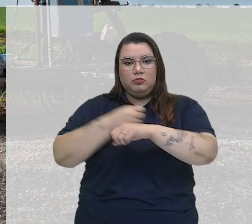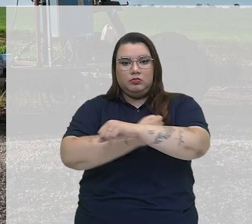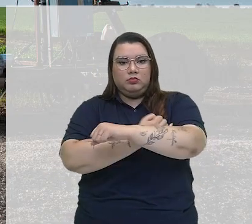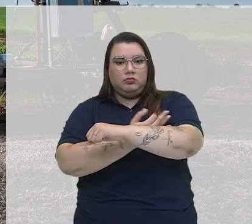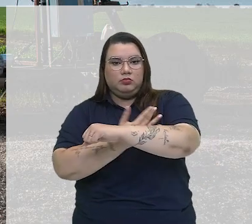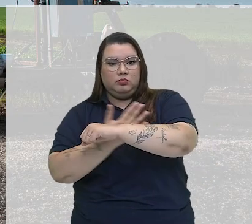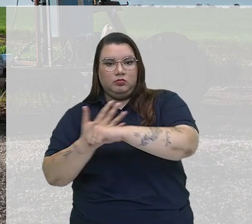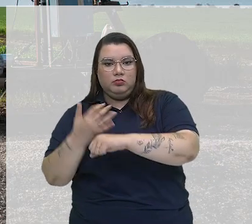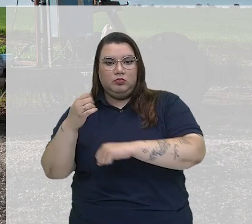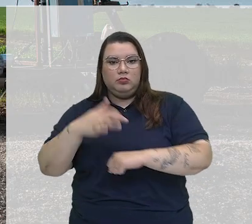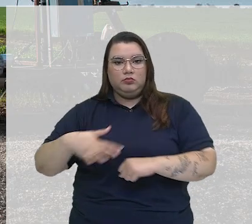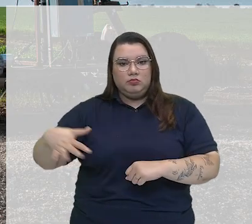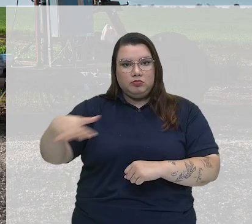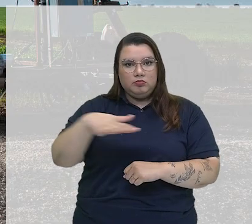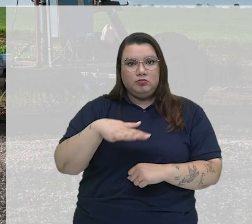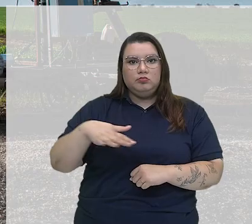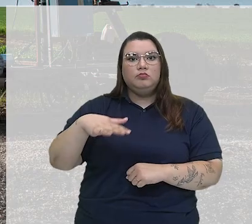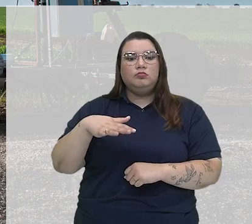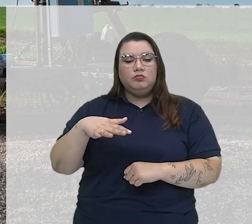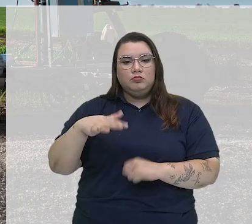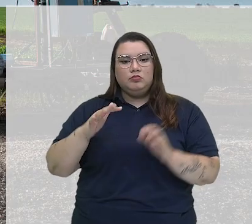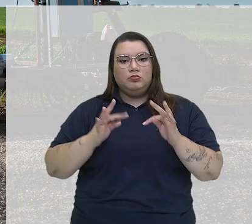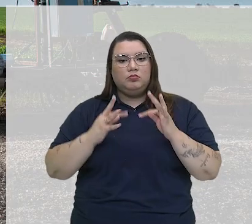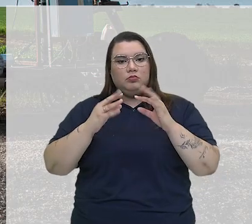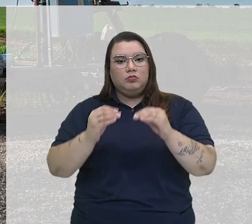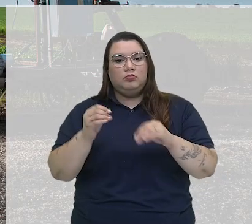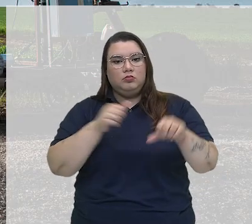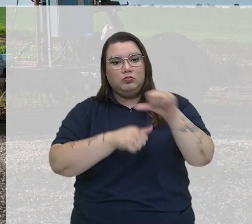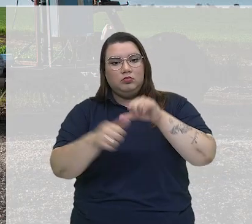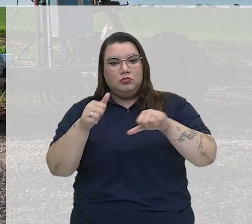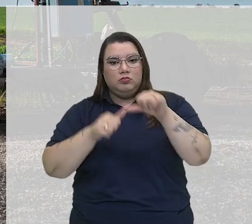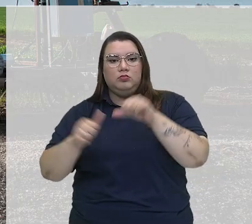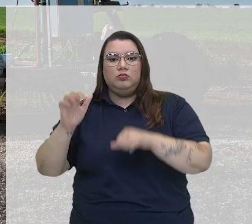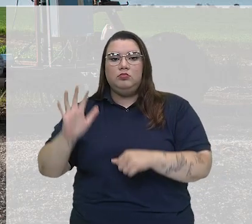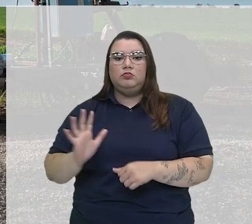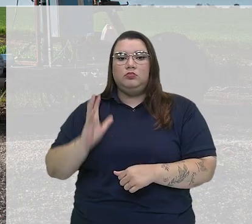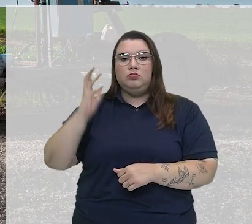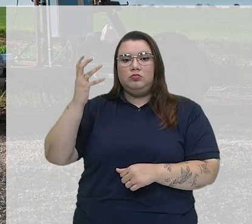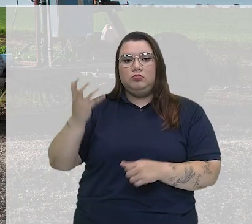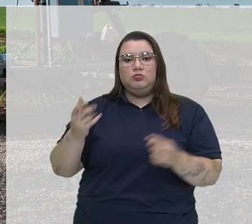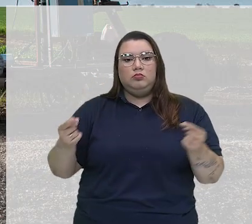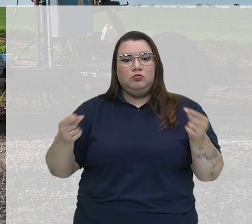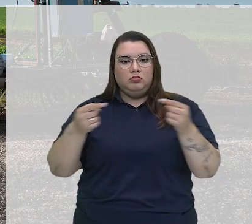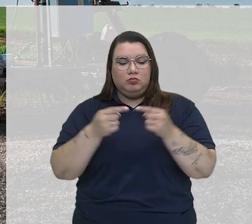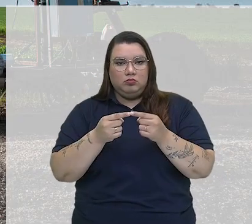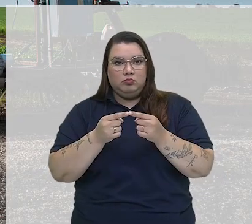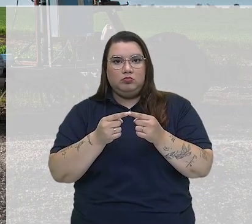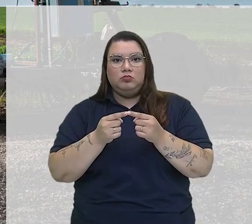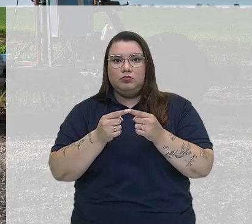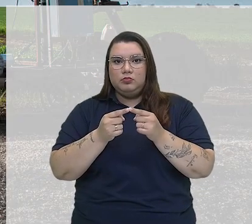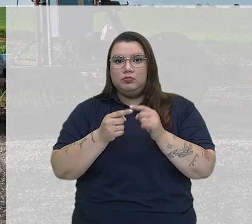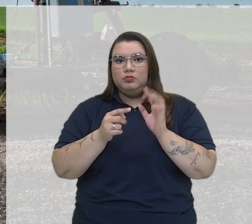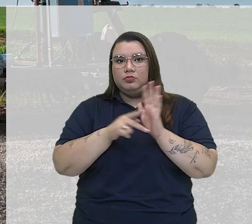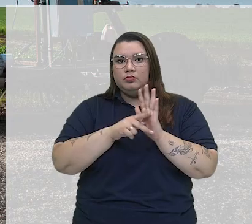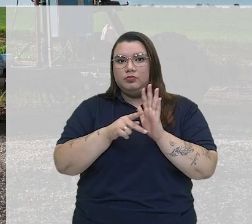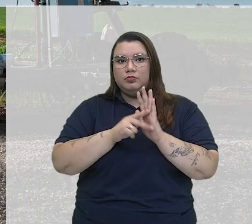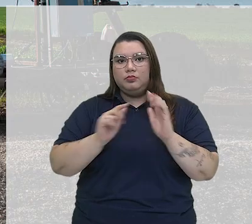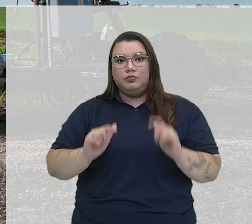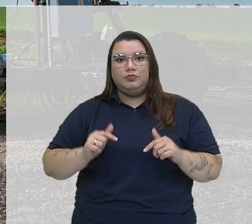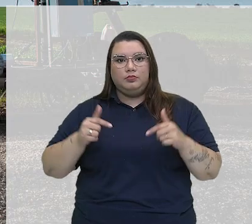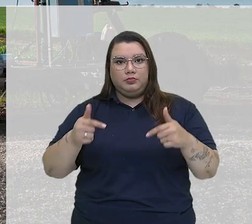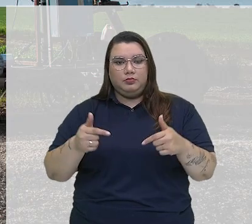campo, nas áreas rurais, todas essas transformações que acontecem em virtude